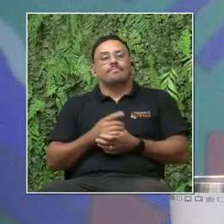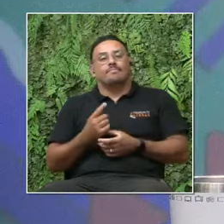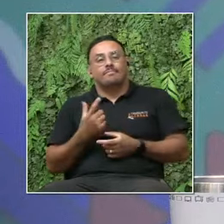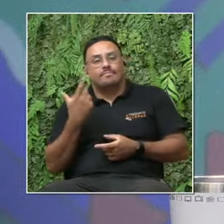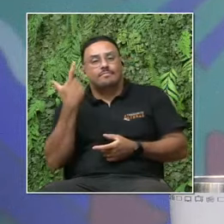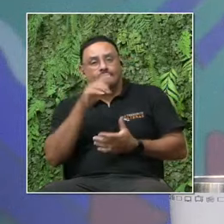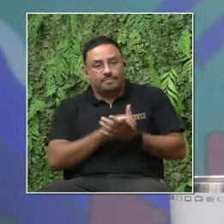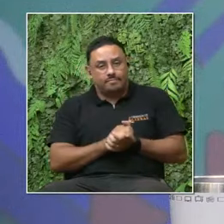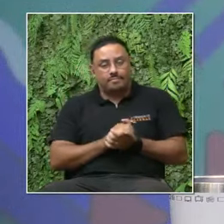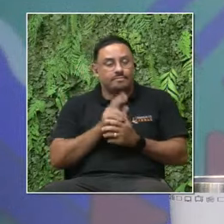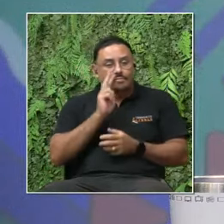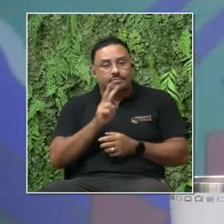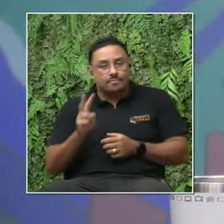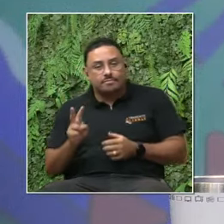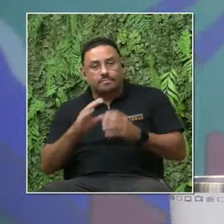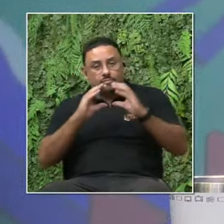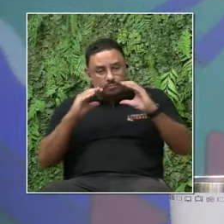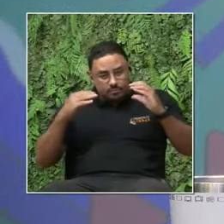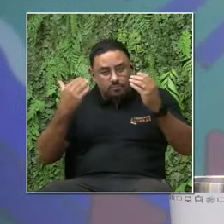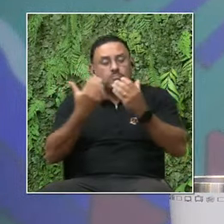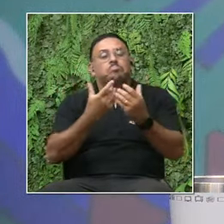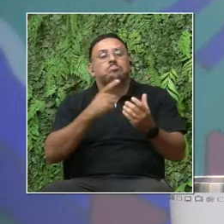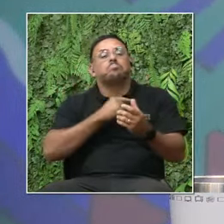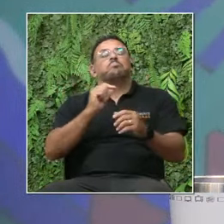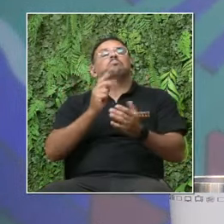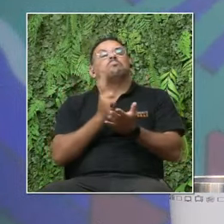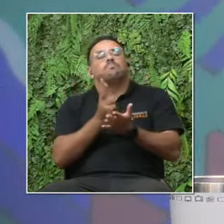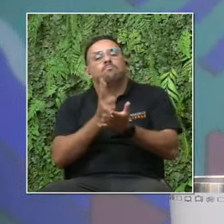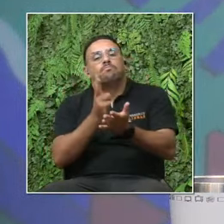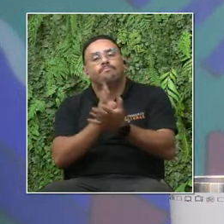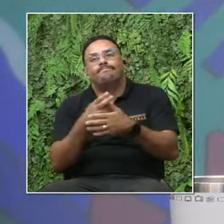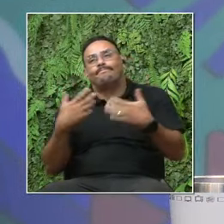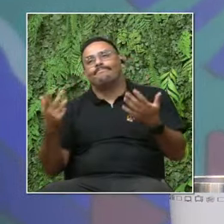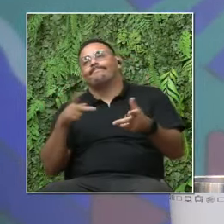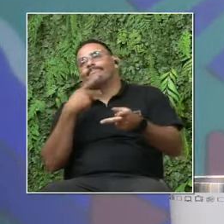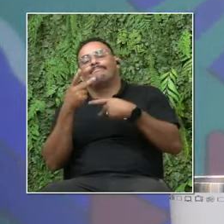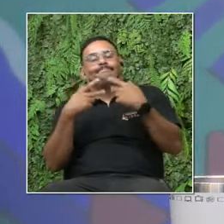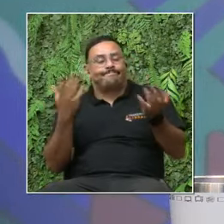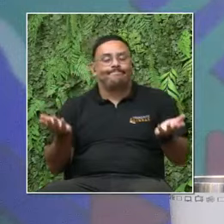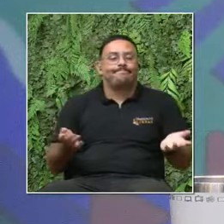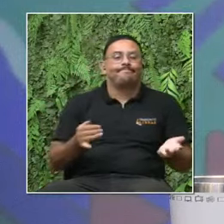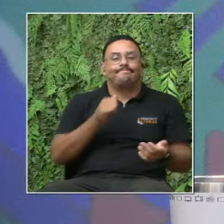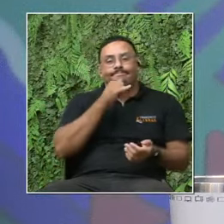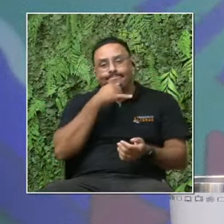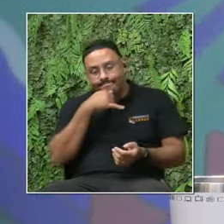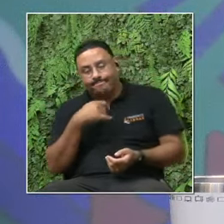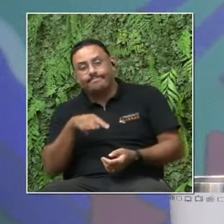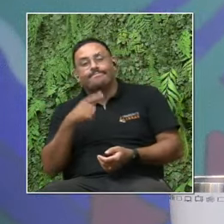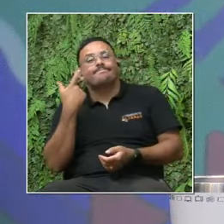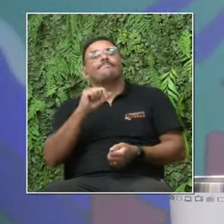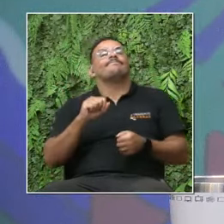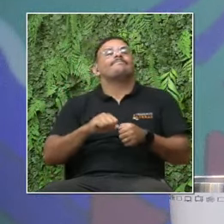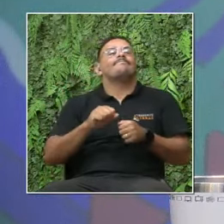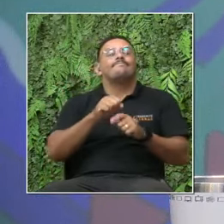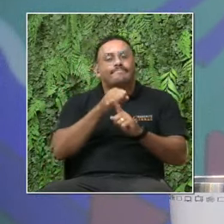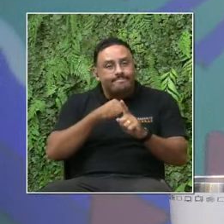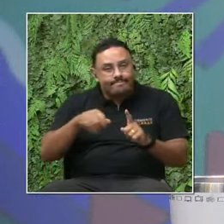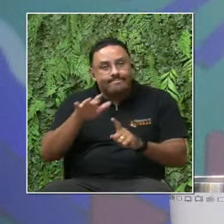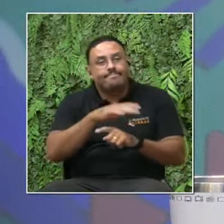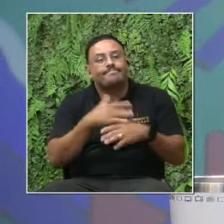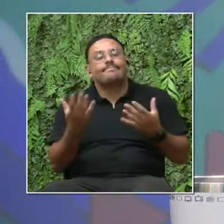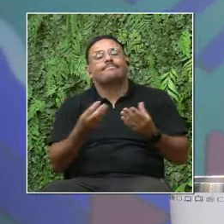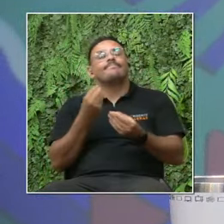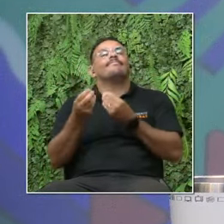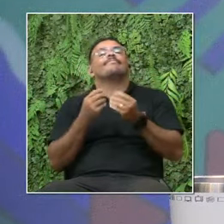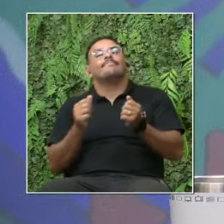decisão e a gente vê o Mineirão claro que a gente tem sempre que lamentar a nossa incapacidade social né